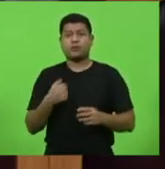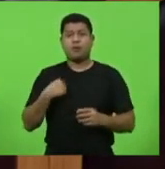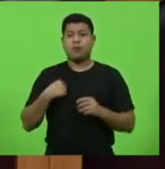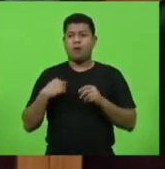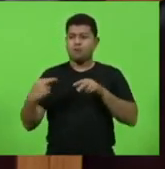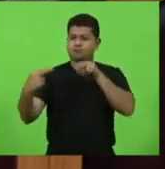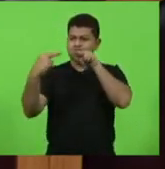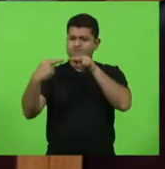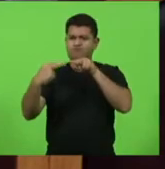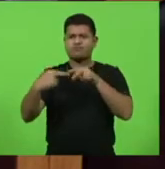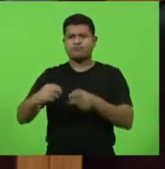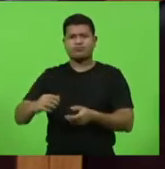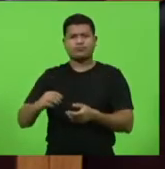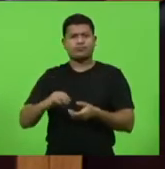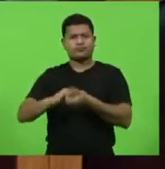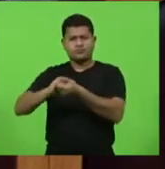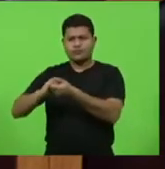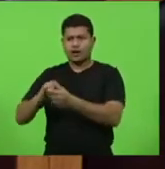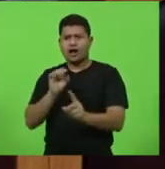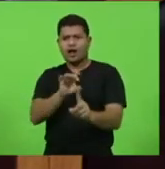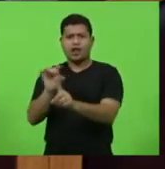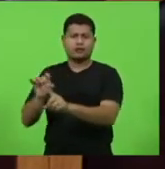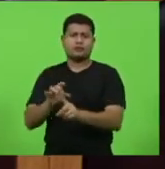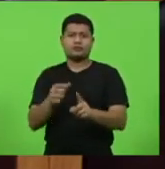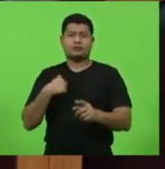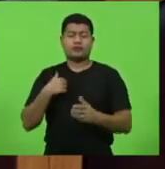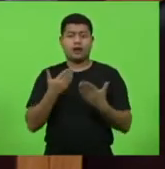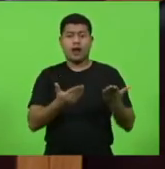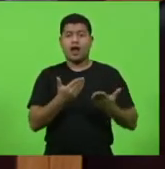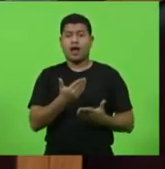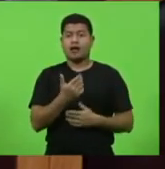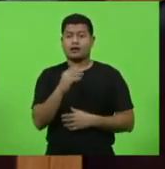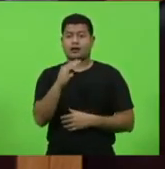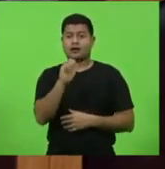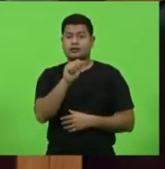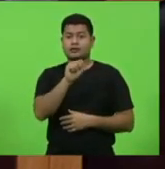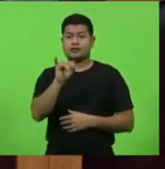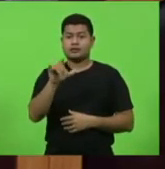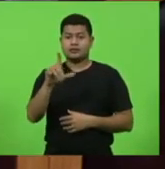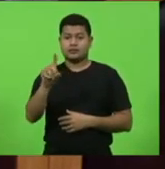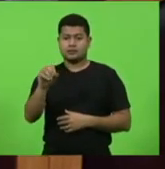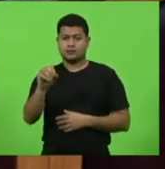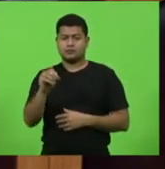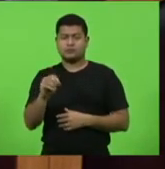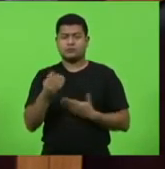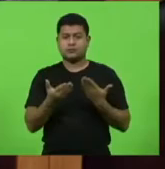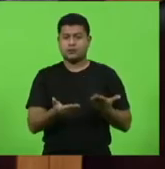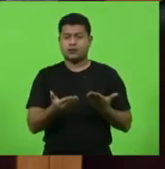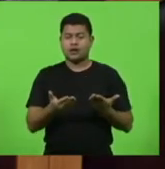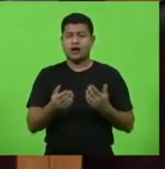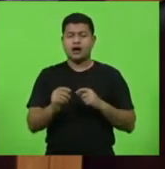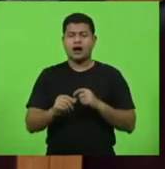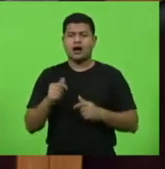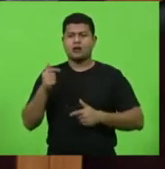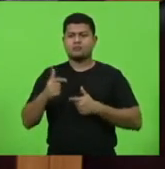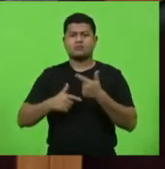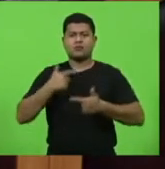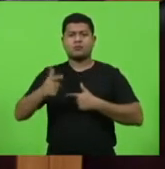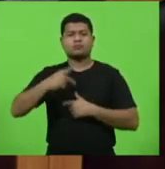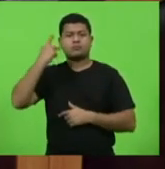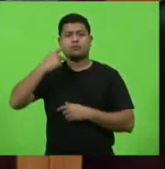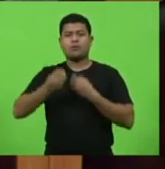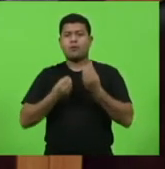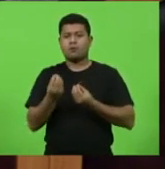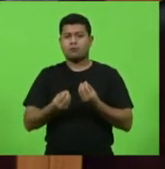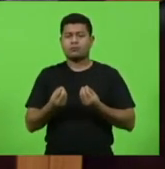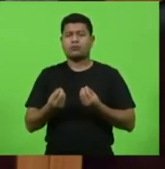olho. Cacildo fez política não só com o corpo, ele fez com a alma. E doutor Ulisses costumava dizer, quando ele fala,